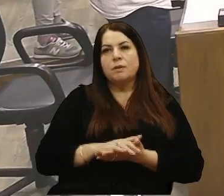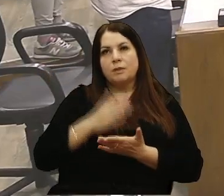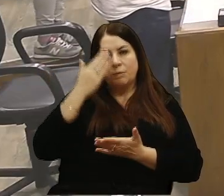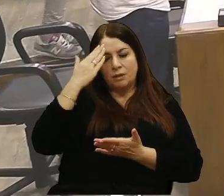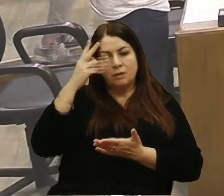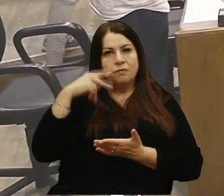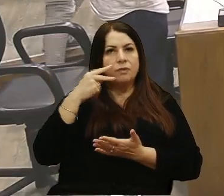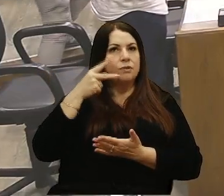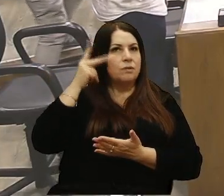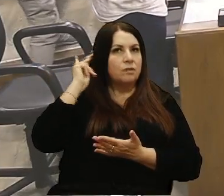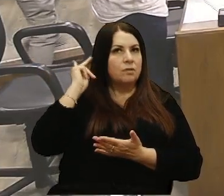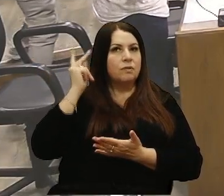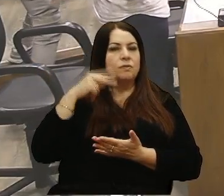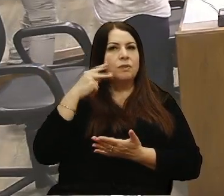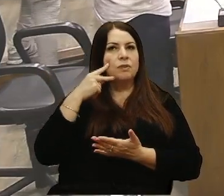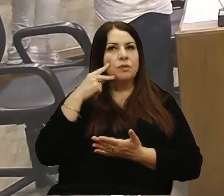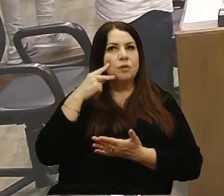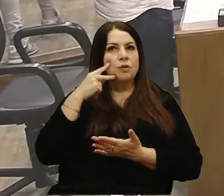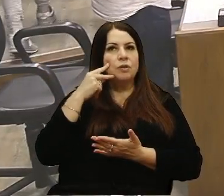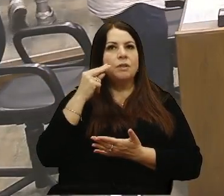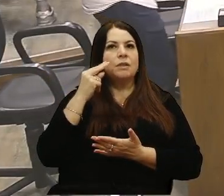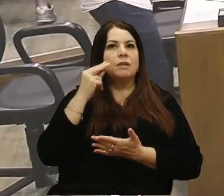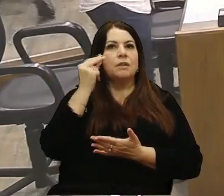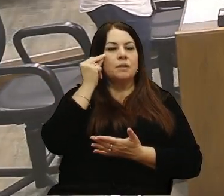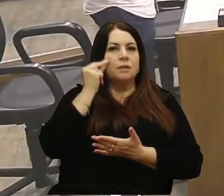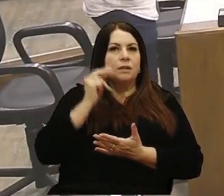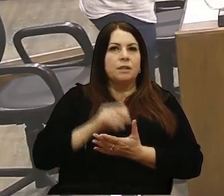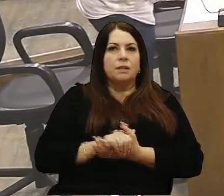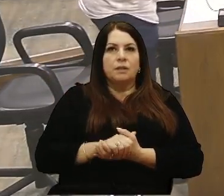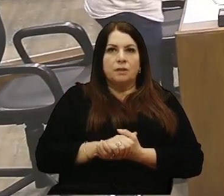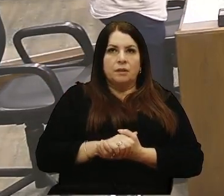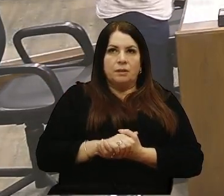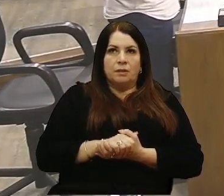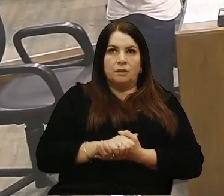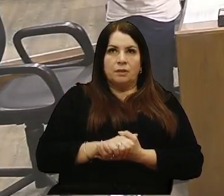Iago. Com a palavra, vereador Cláudio Libardi. Presidente, obrigado.